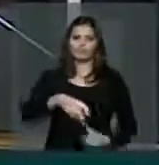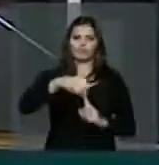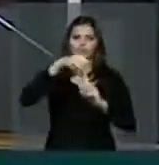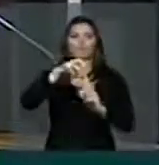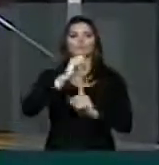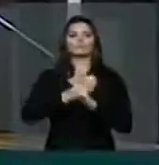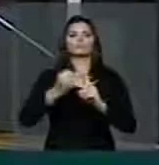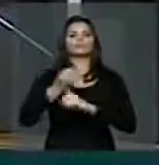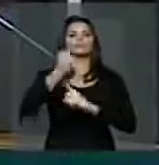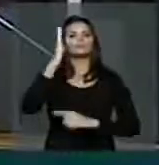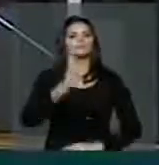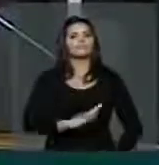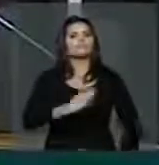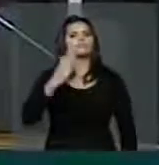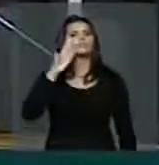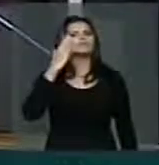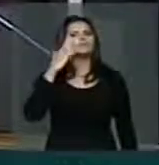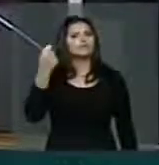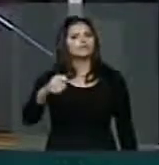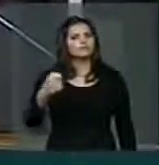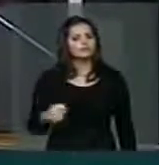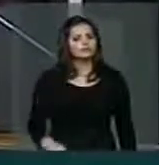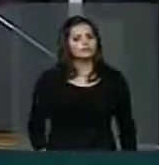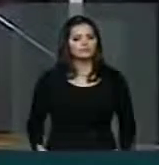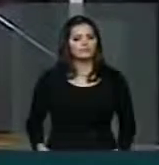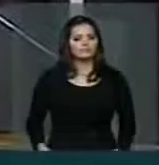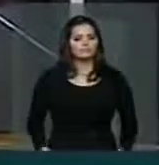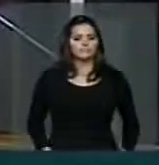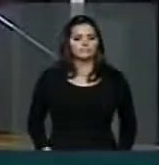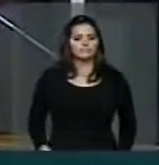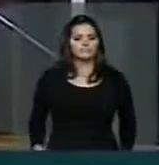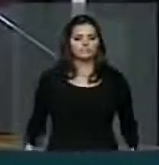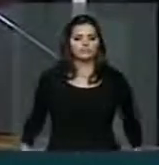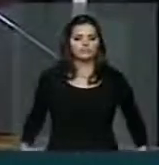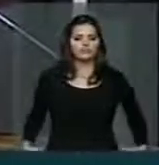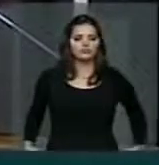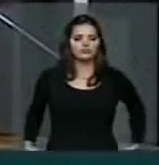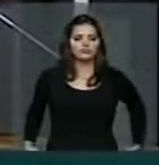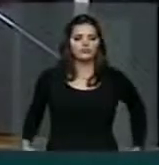sociedade brasileira tem que entender que esta comida...